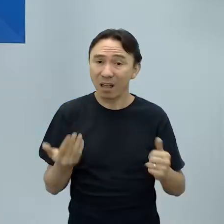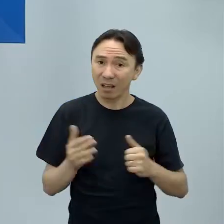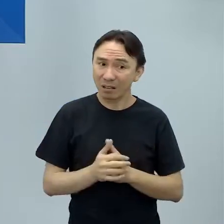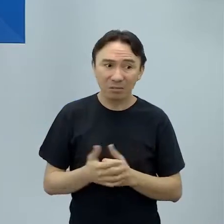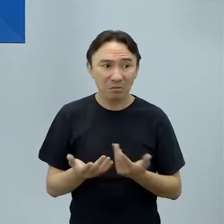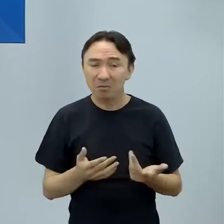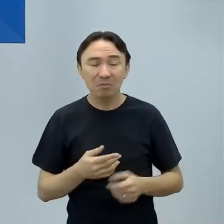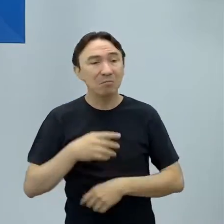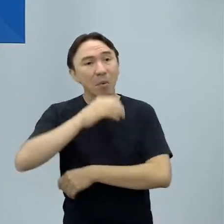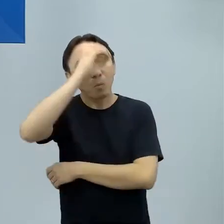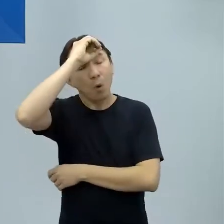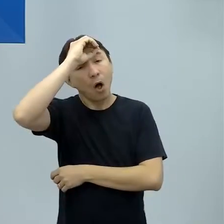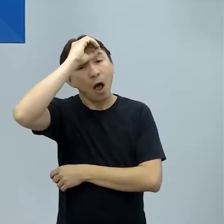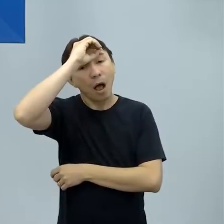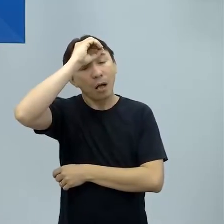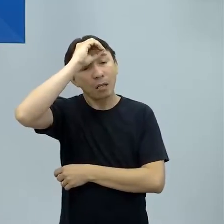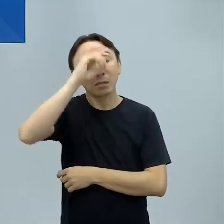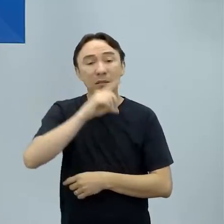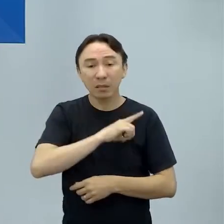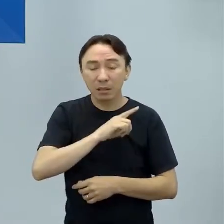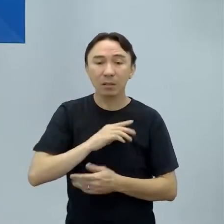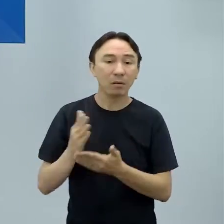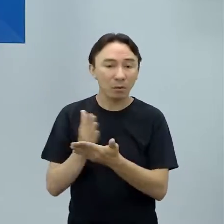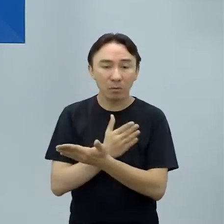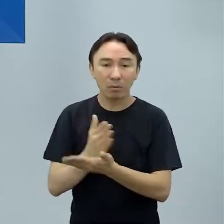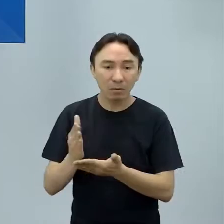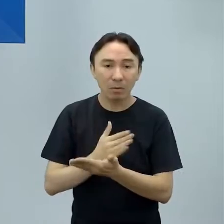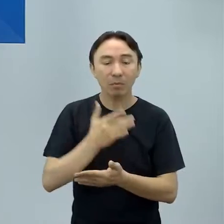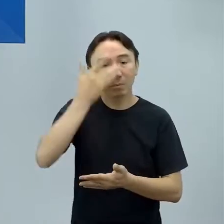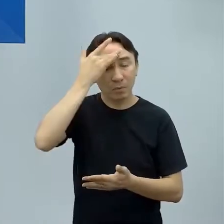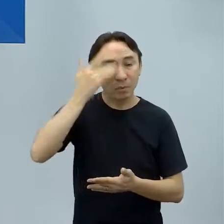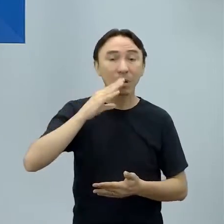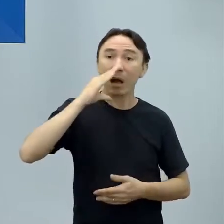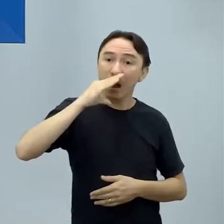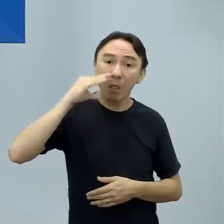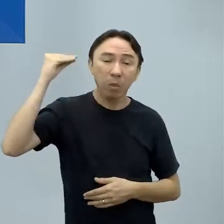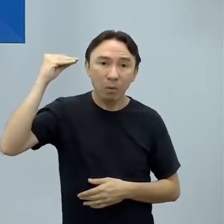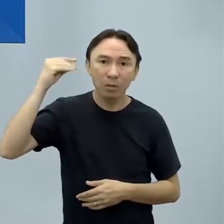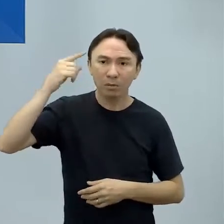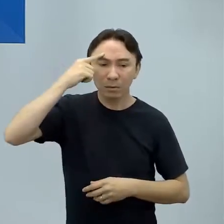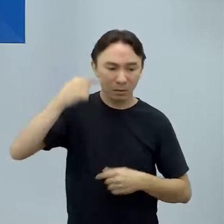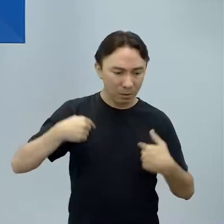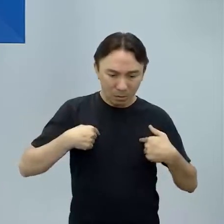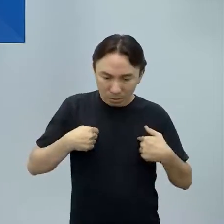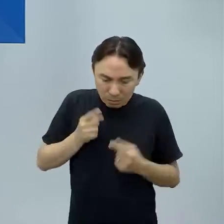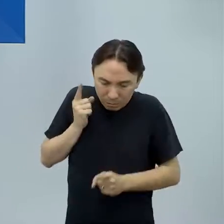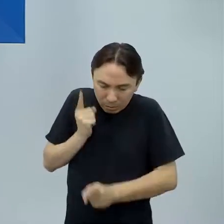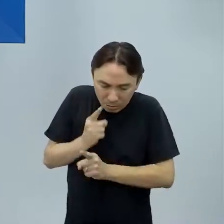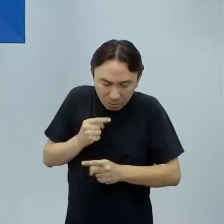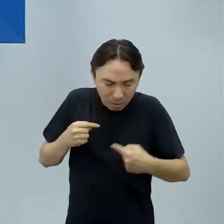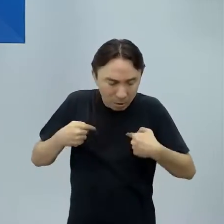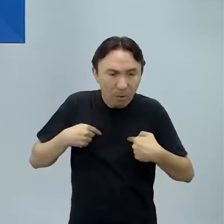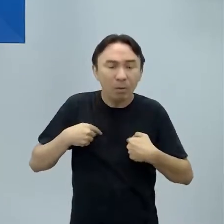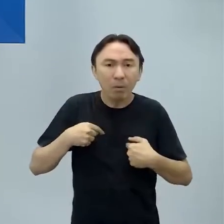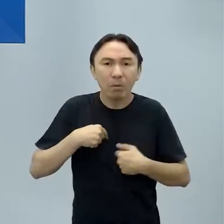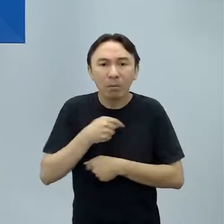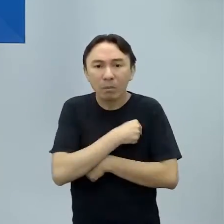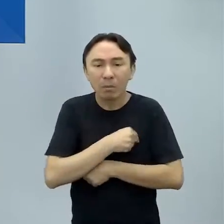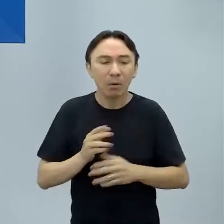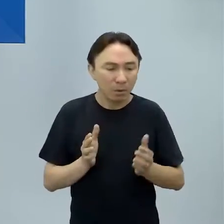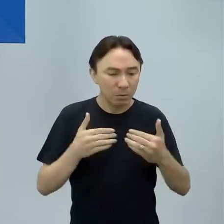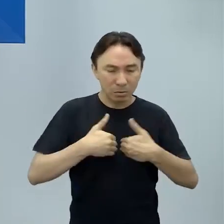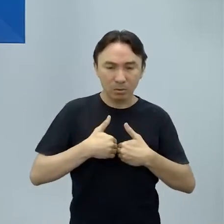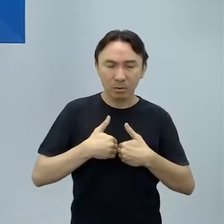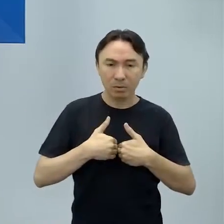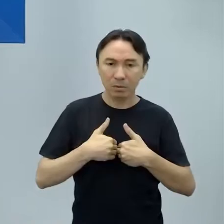que descobrem o autismo já adultos em virtude dos filhos. Porque os filhos apresentam características mais específicas, vão